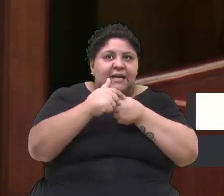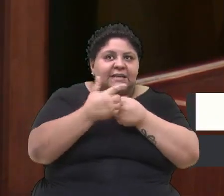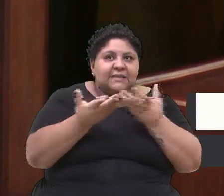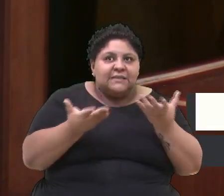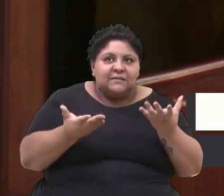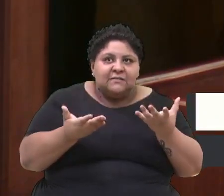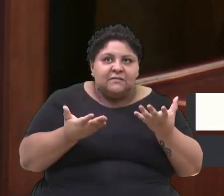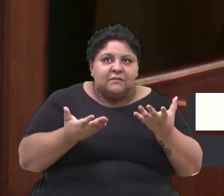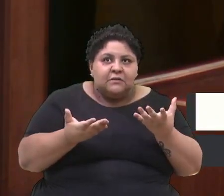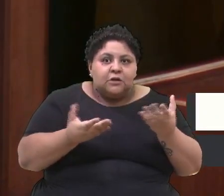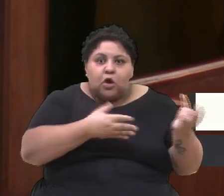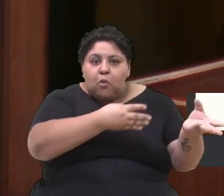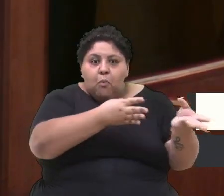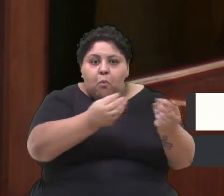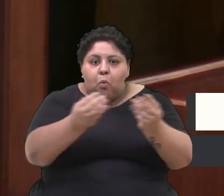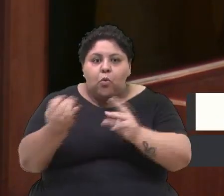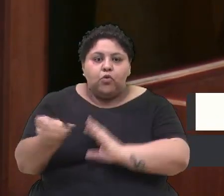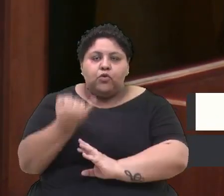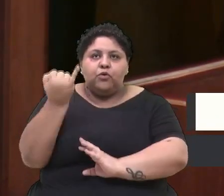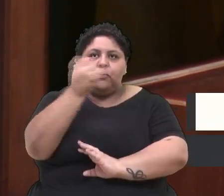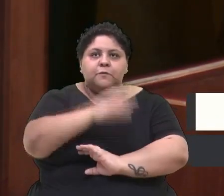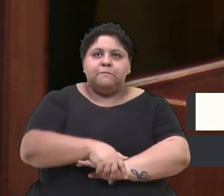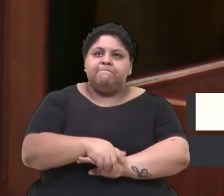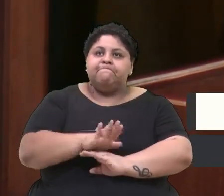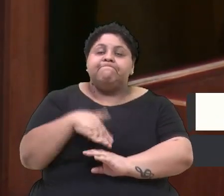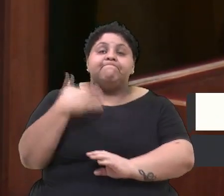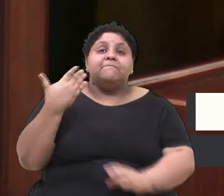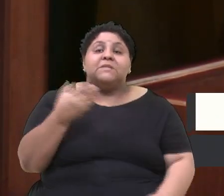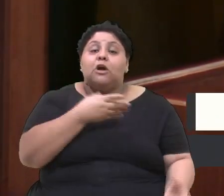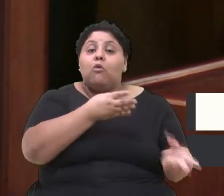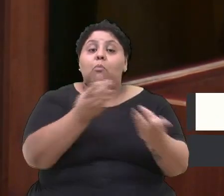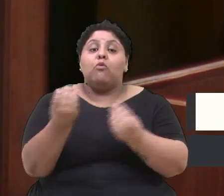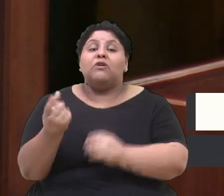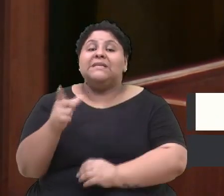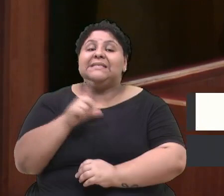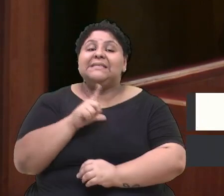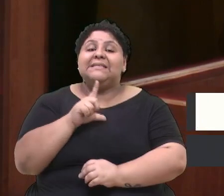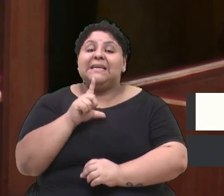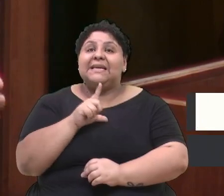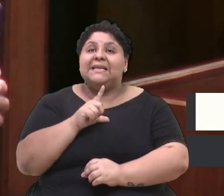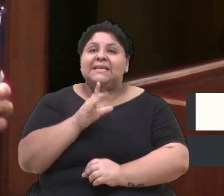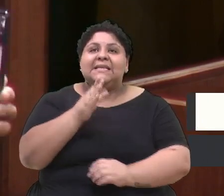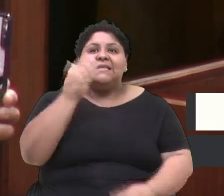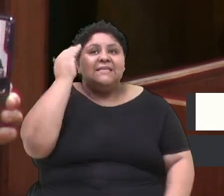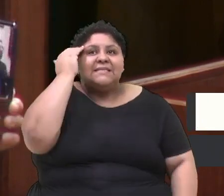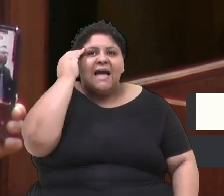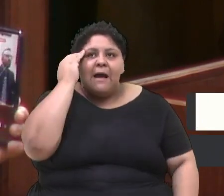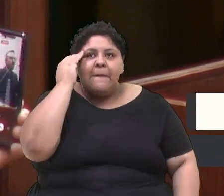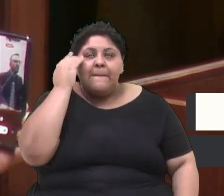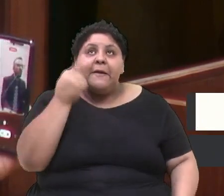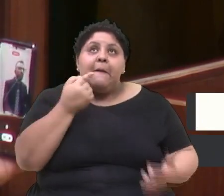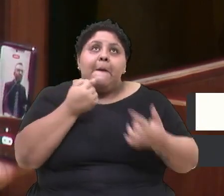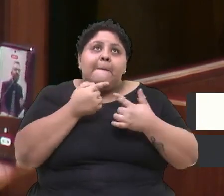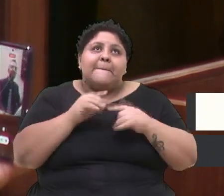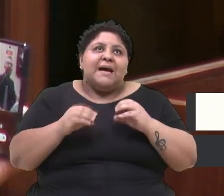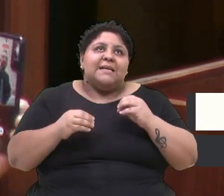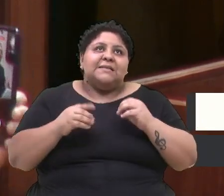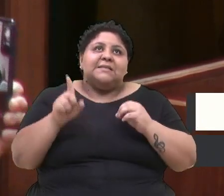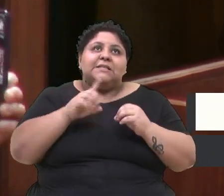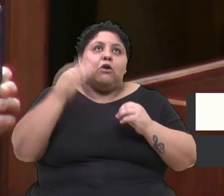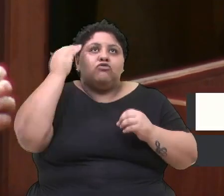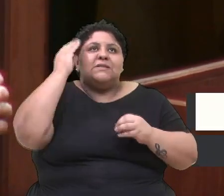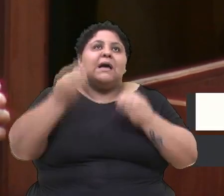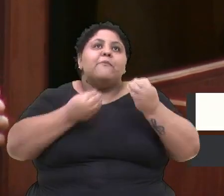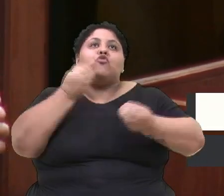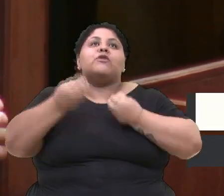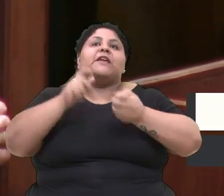algo muito importante. Então, muitos, às vezes, têm conhecimento, mas não sabem como proceder. E essa lei, ela vem